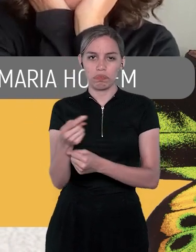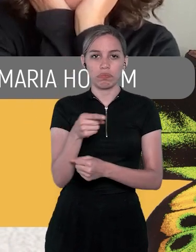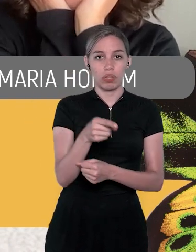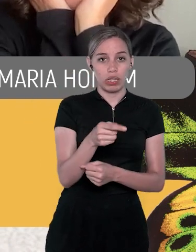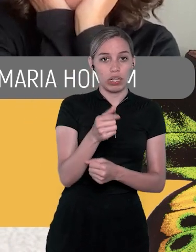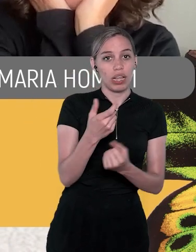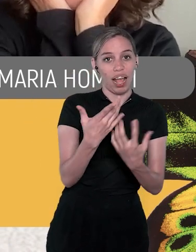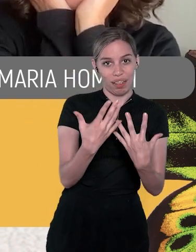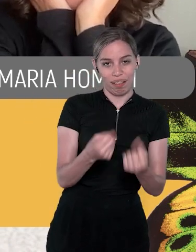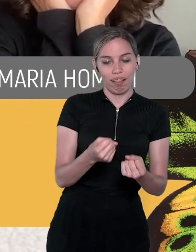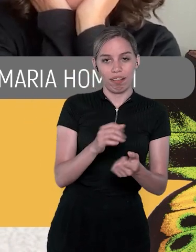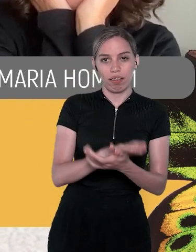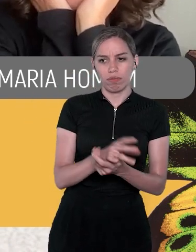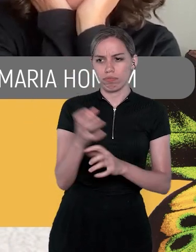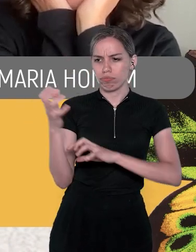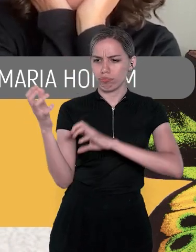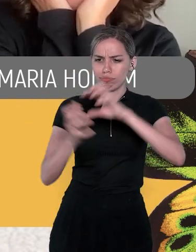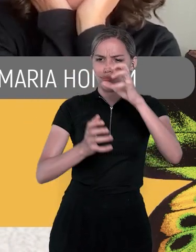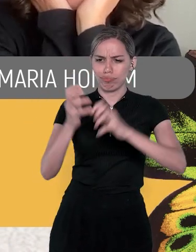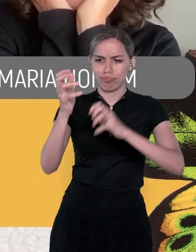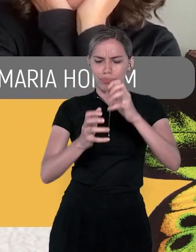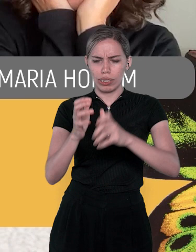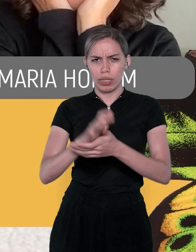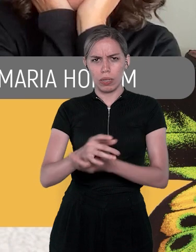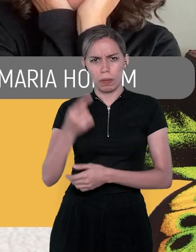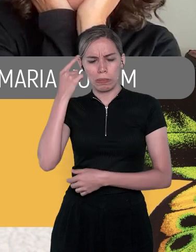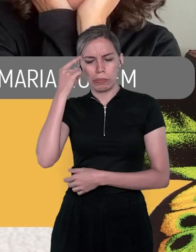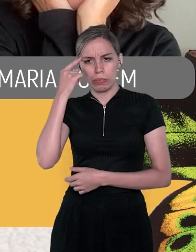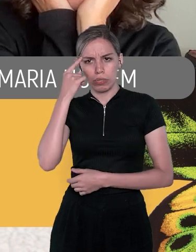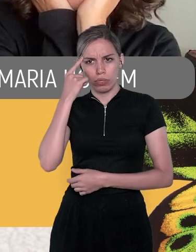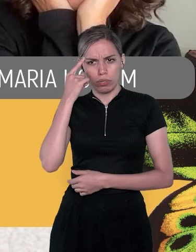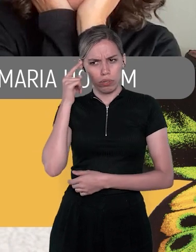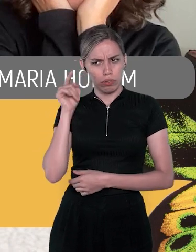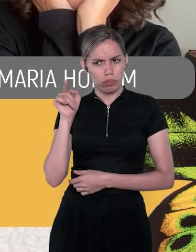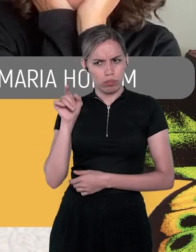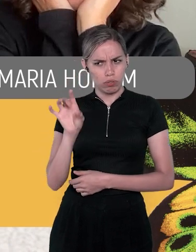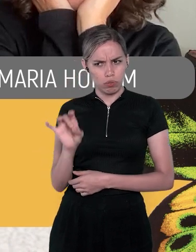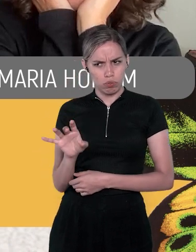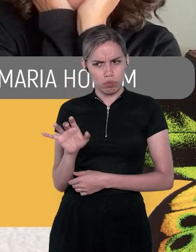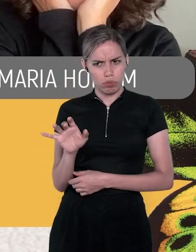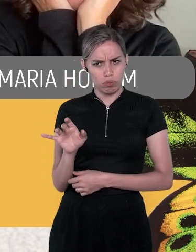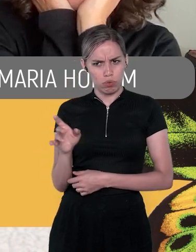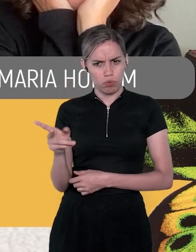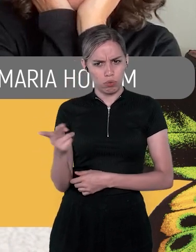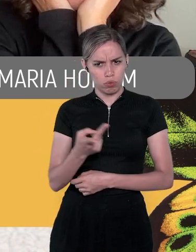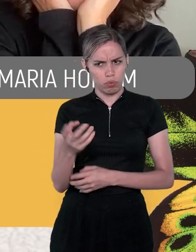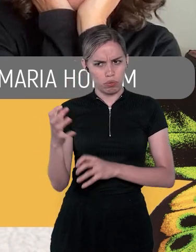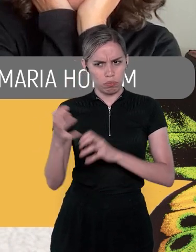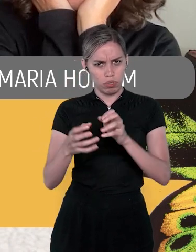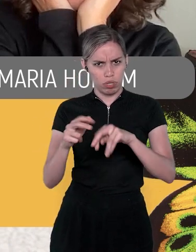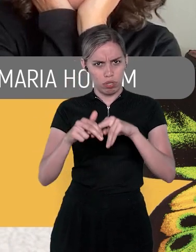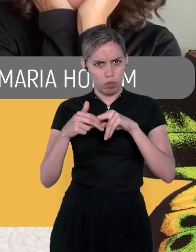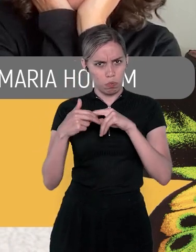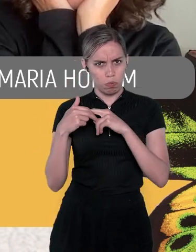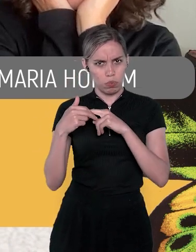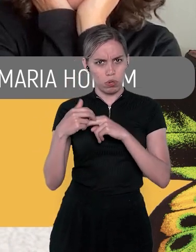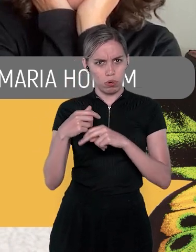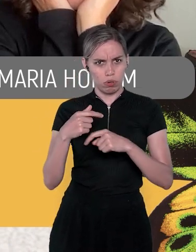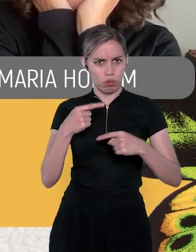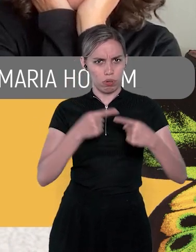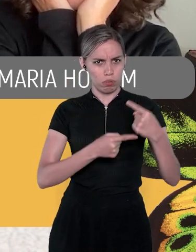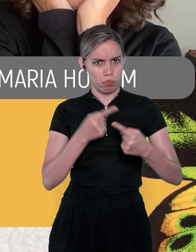né? E eu sempre lembrava daquela cena, mas não é só isso, né? Quer dizer, não é a Constituição que está